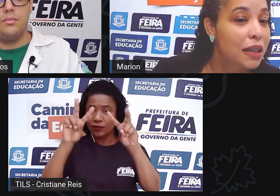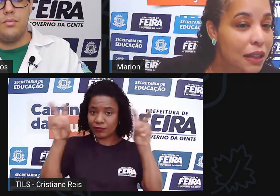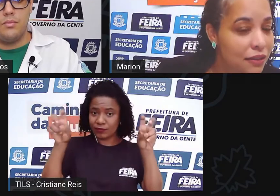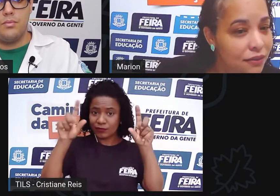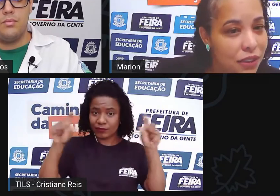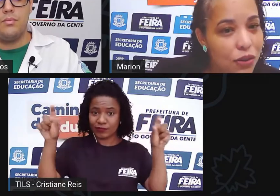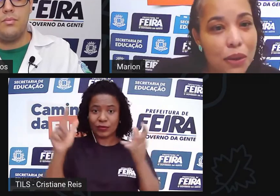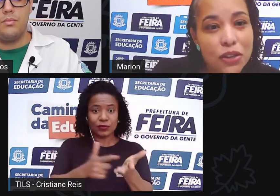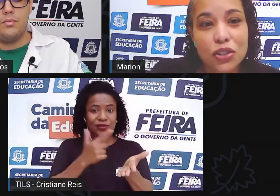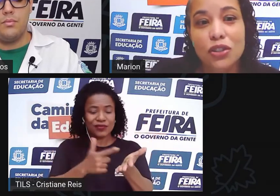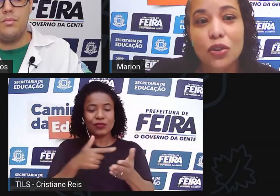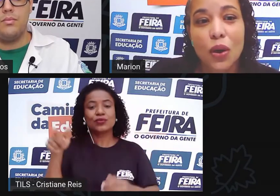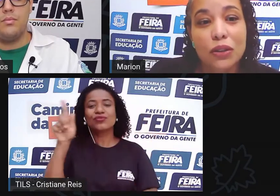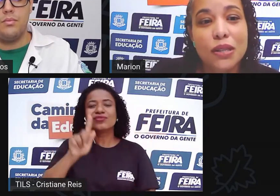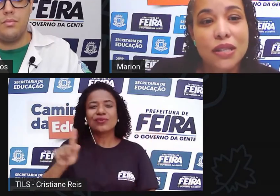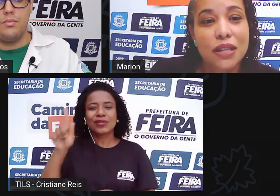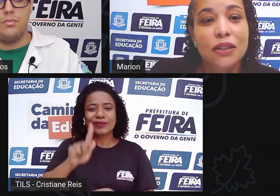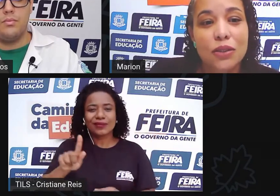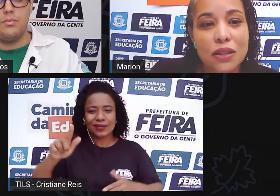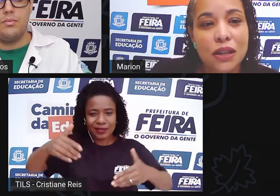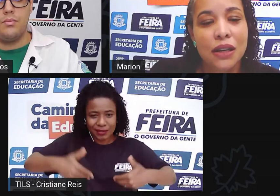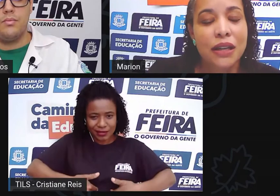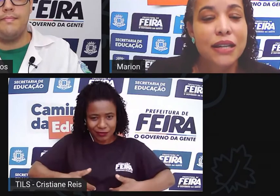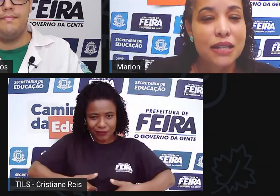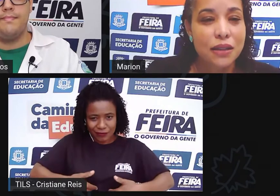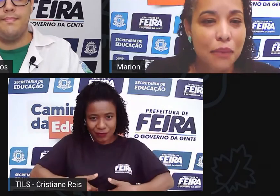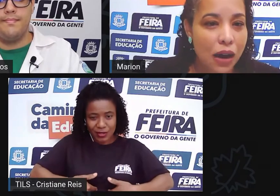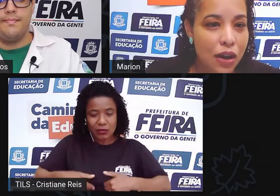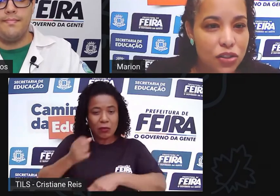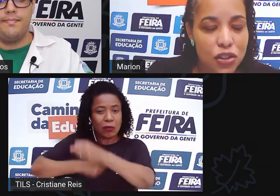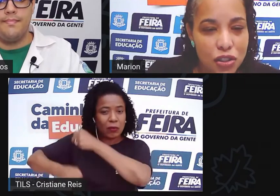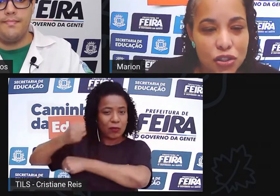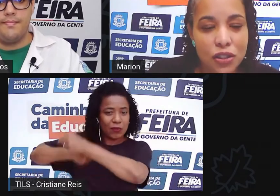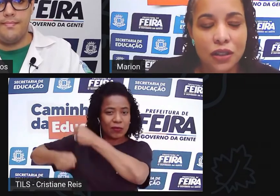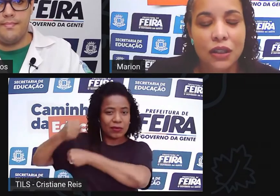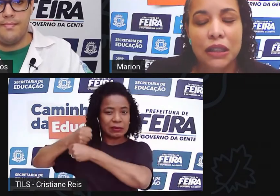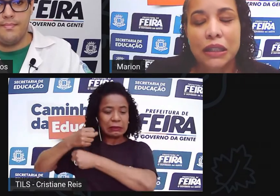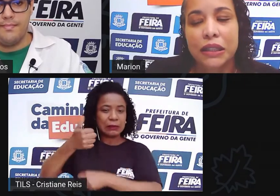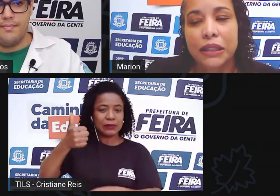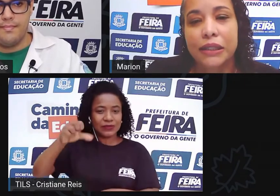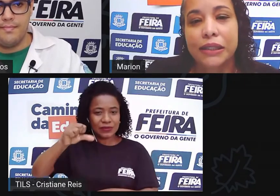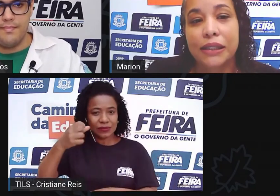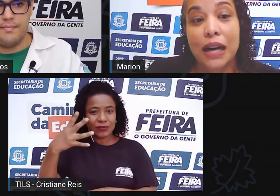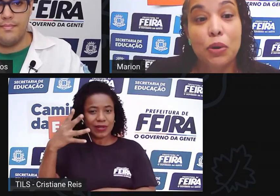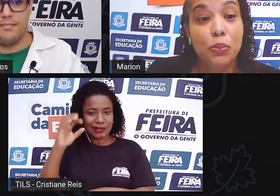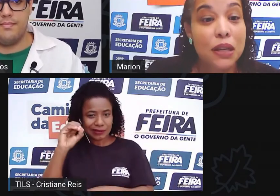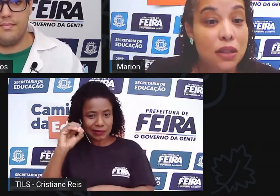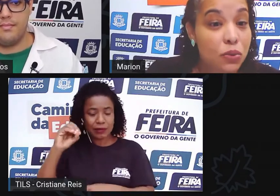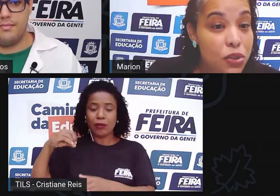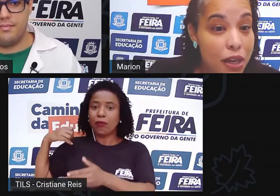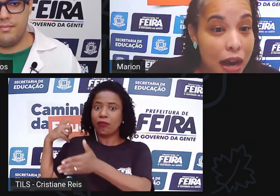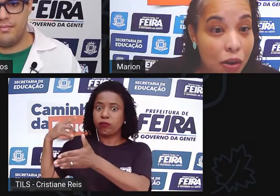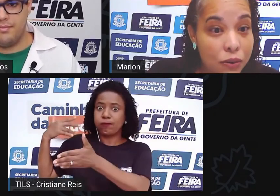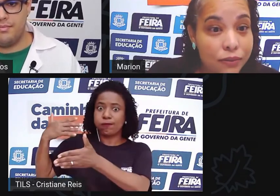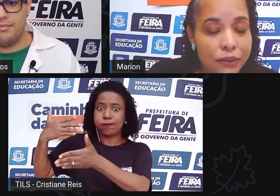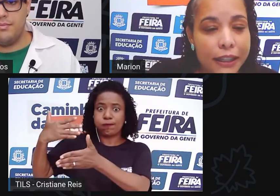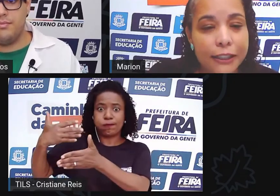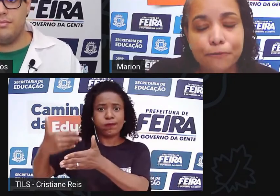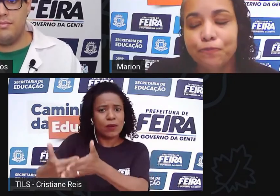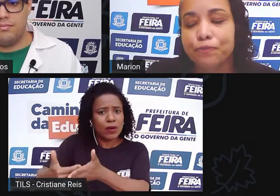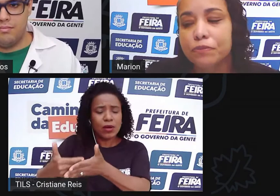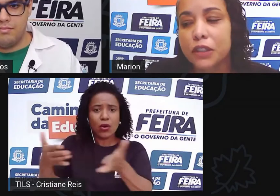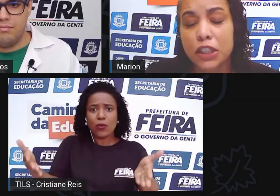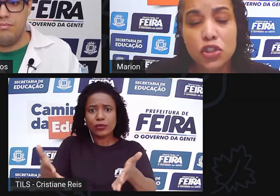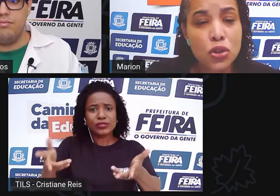de 40. Então, imagine quantos anos esse mal atinge a população mundial,